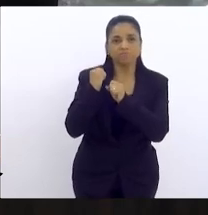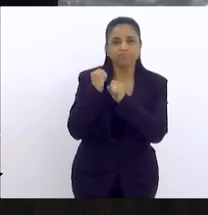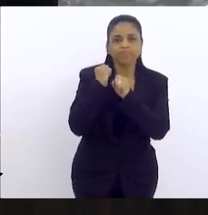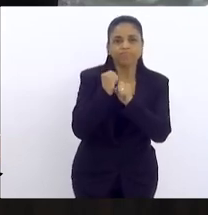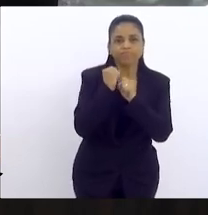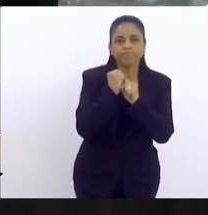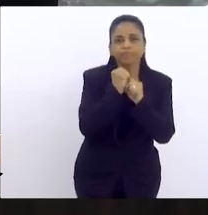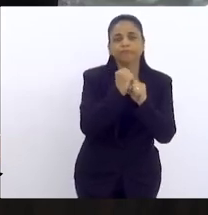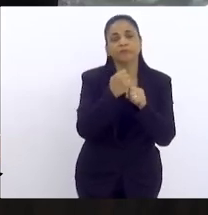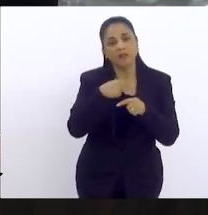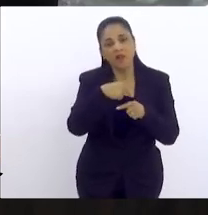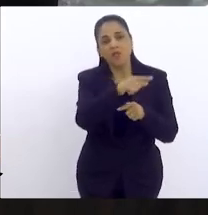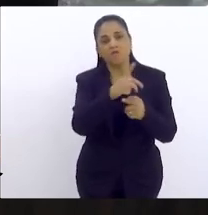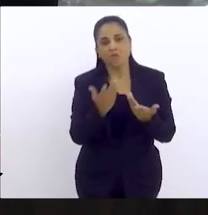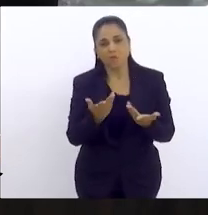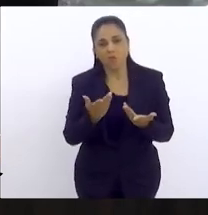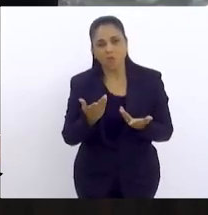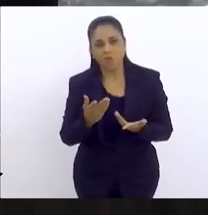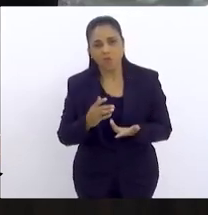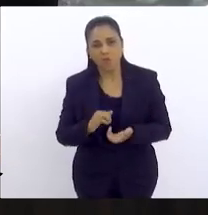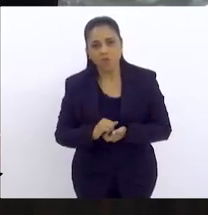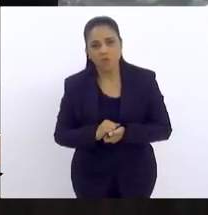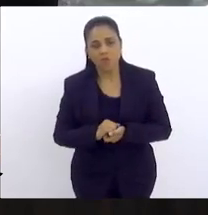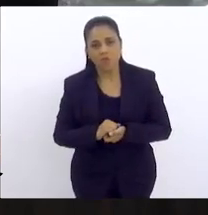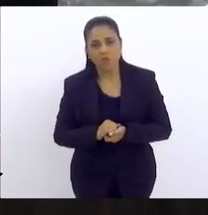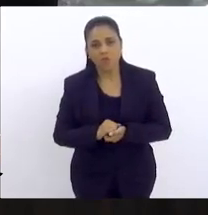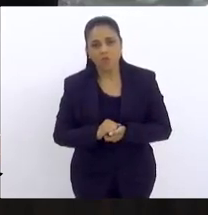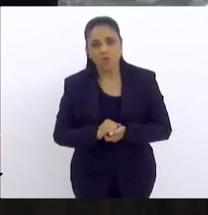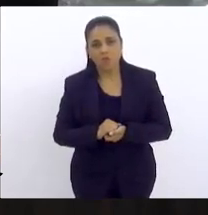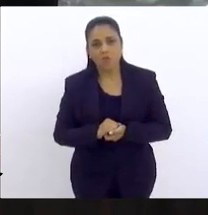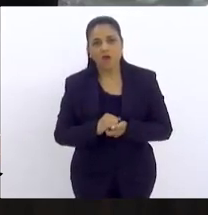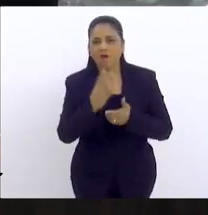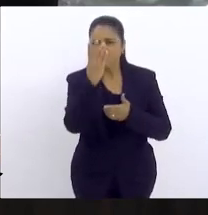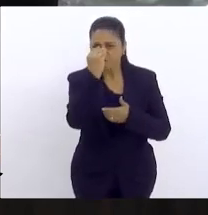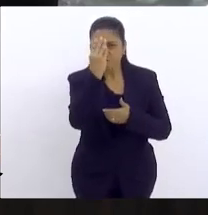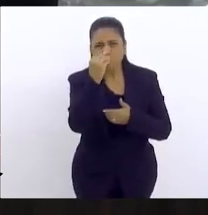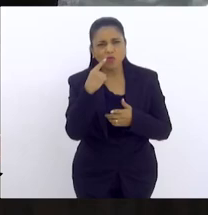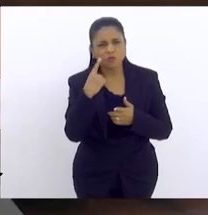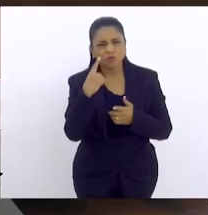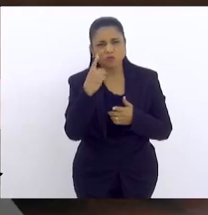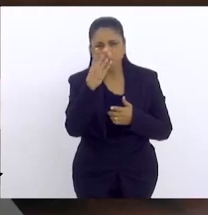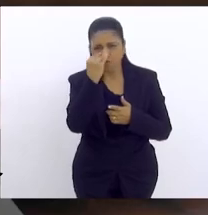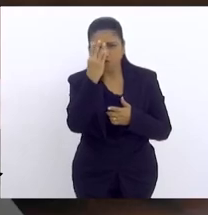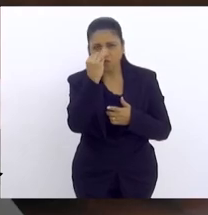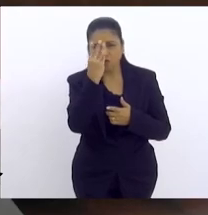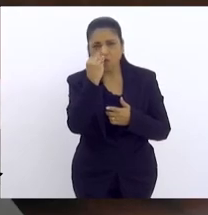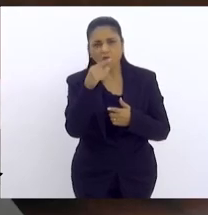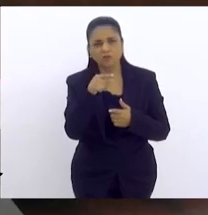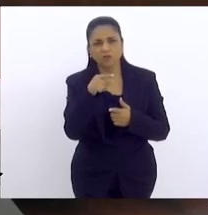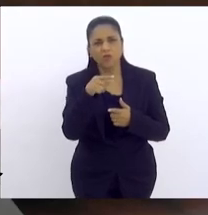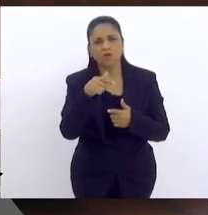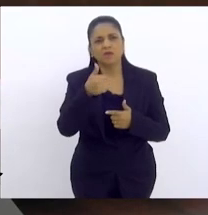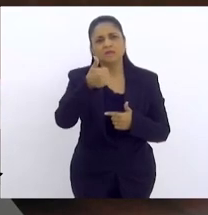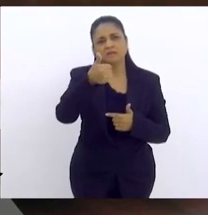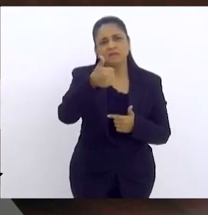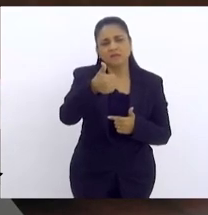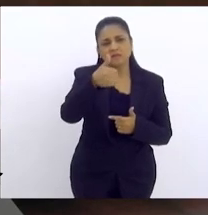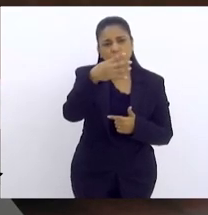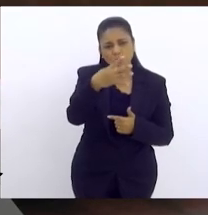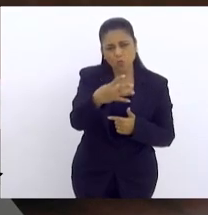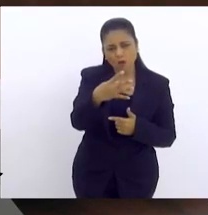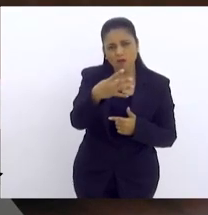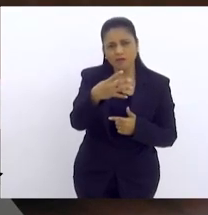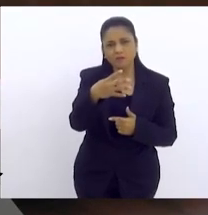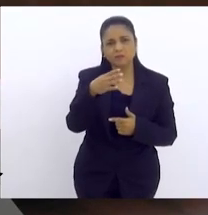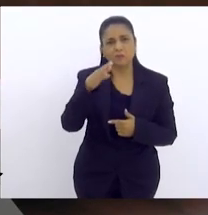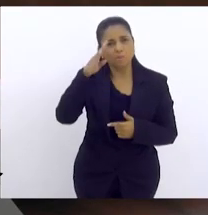o cara acompanhando nas costas foi levando sabe se eu não engana acho que essa foto décimo quarto Batalhão até um prêmio essa